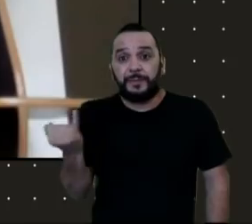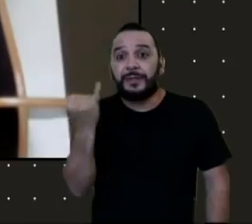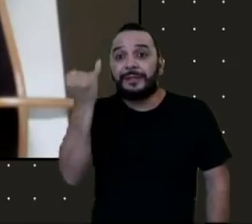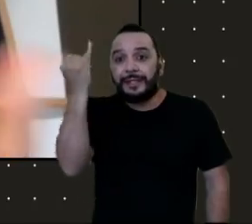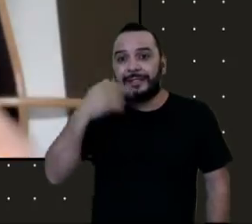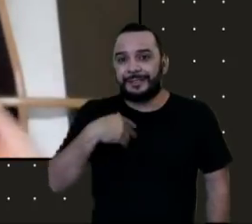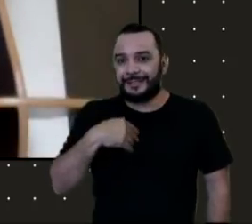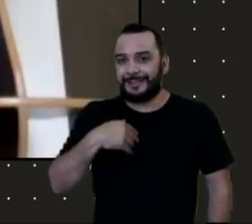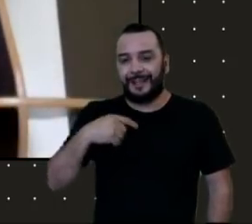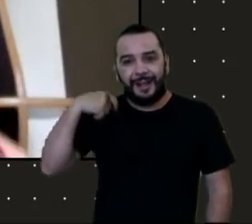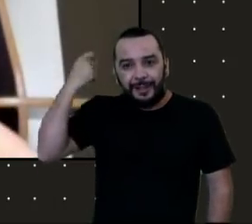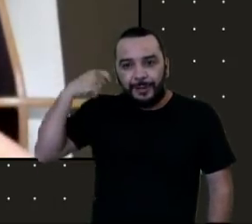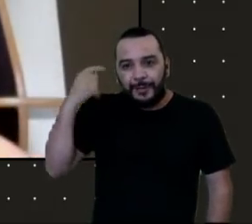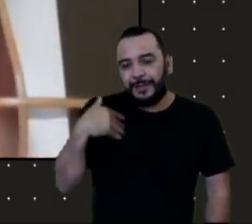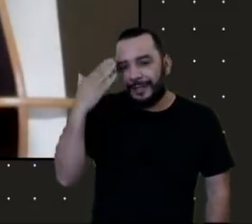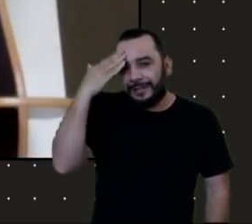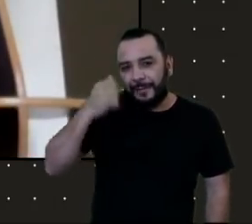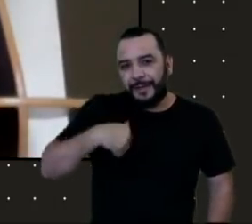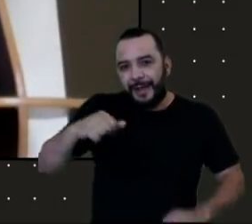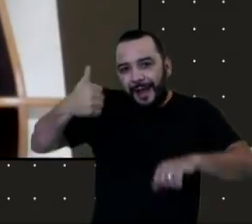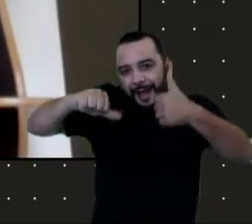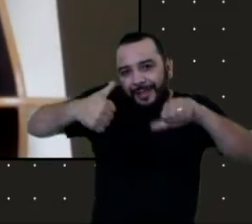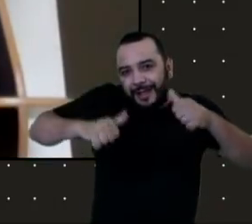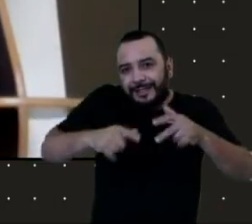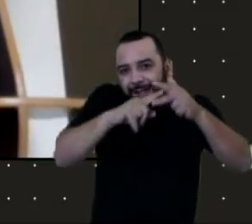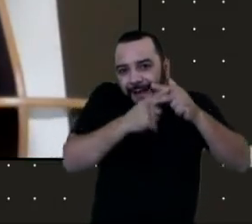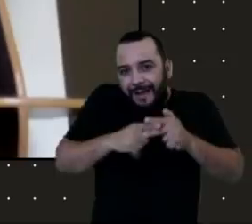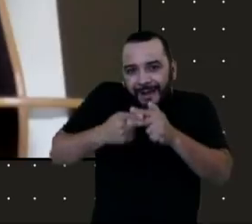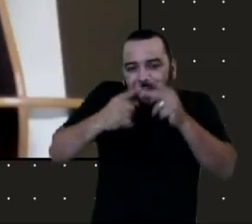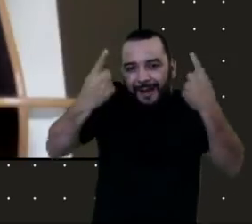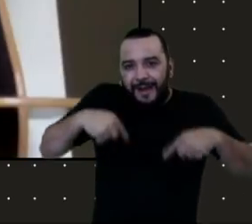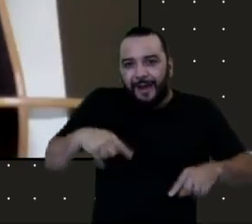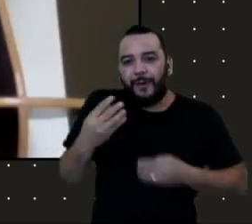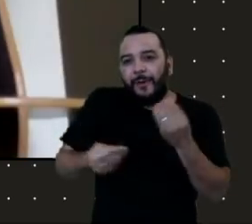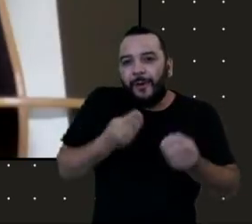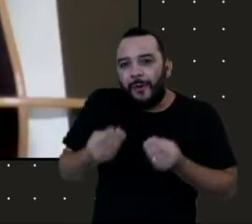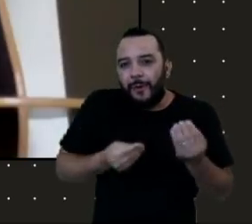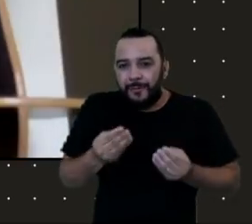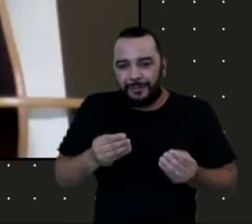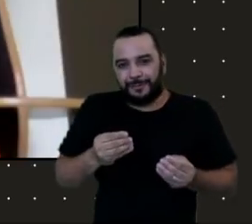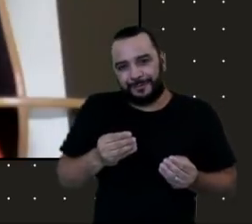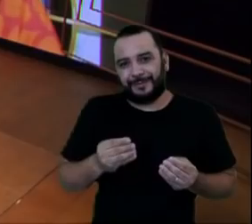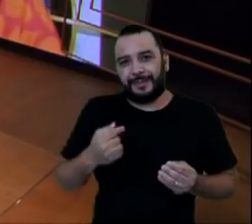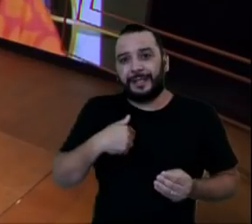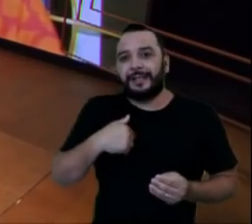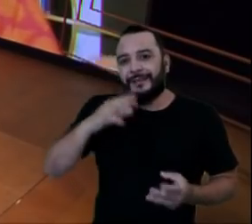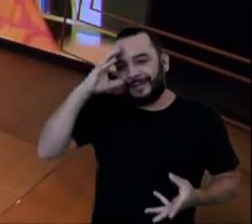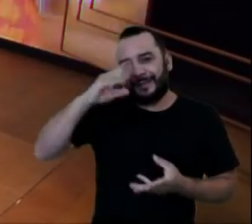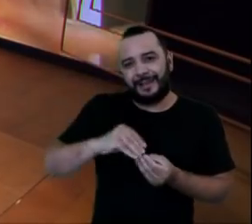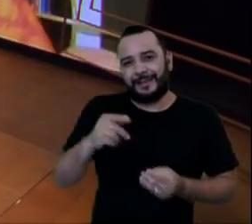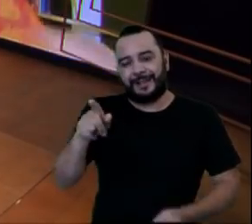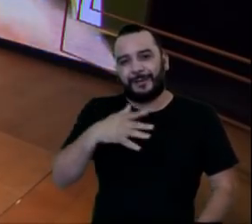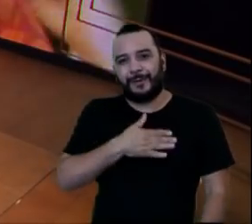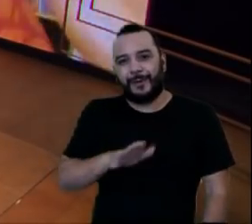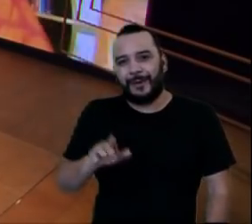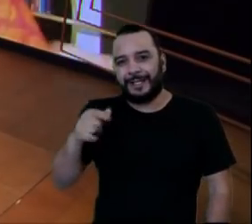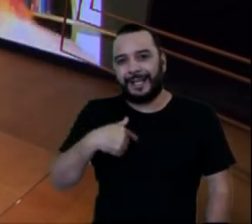de direção tem a ver com isso. Eu gravo meus ensaios para poder analisar e ver o que está funcionando, o que não está, isso é bom, isso